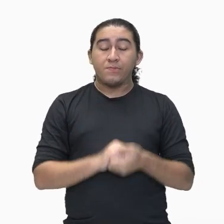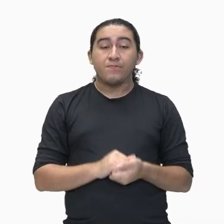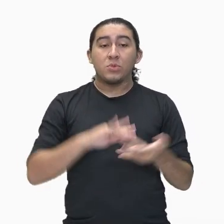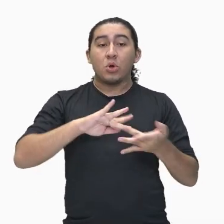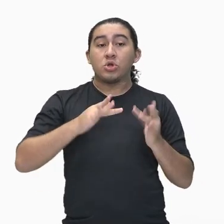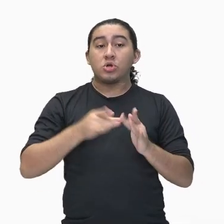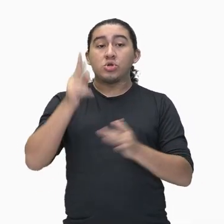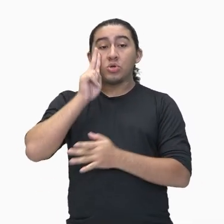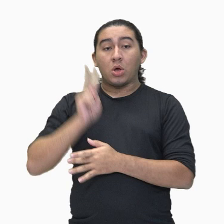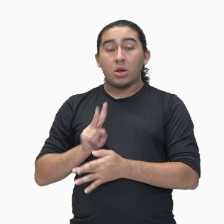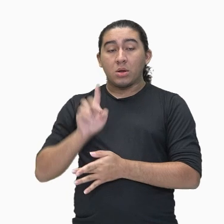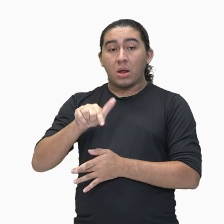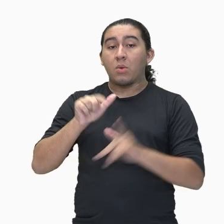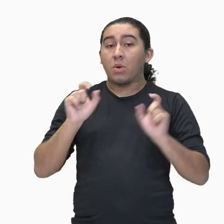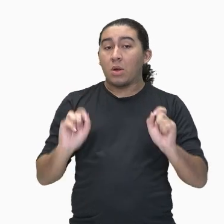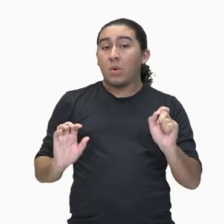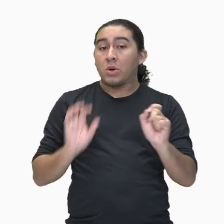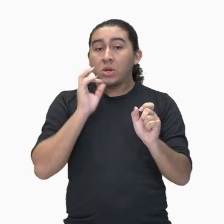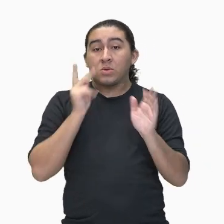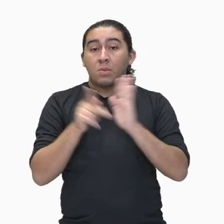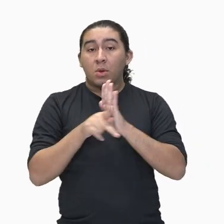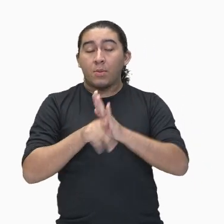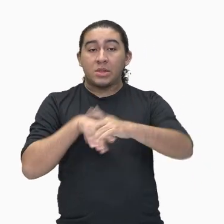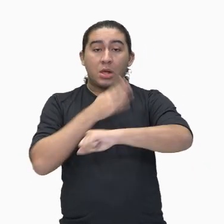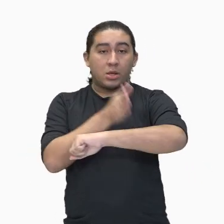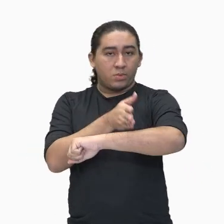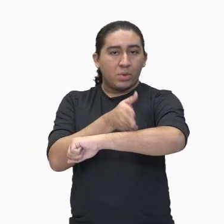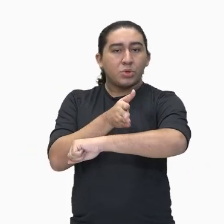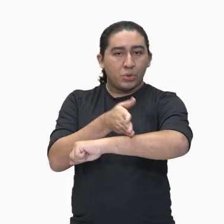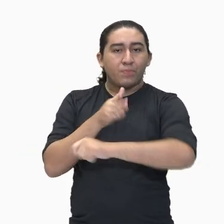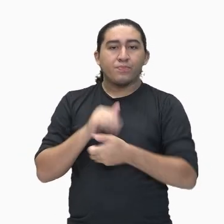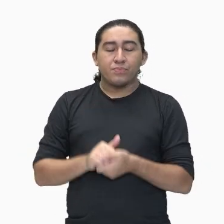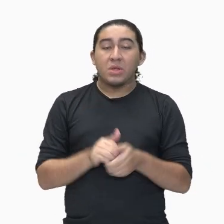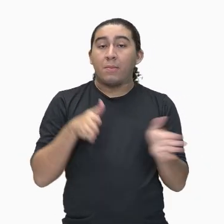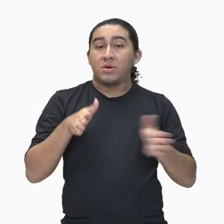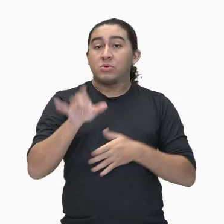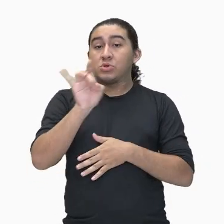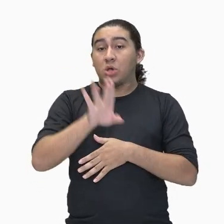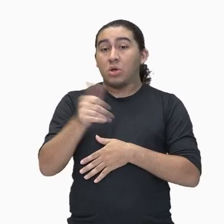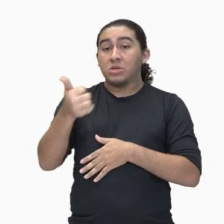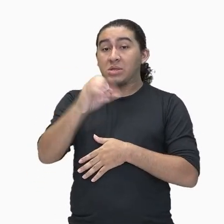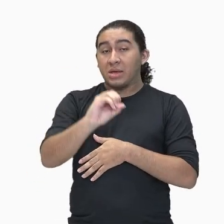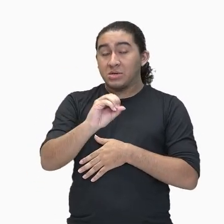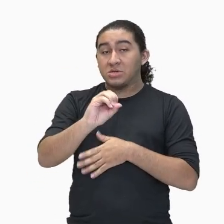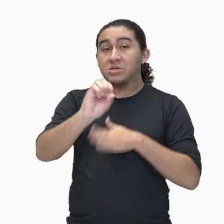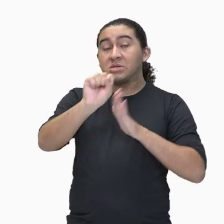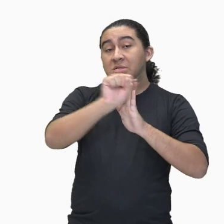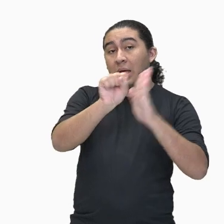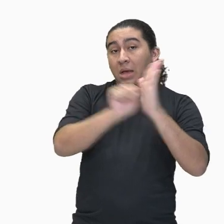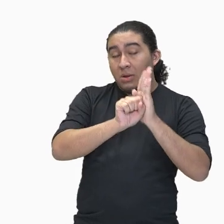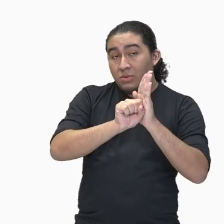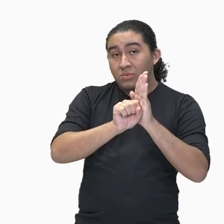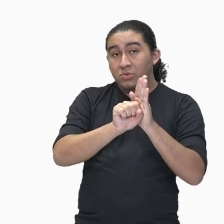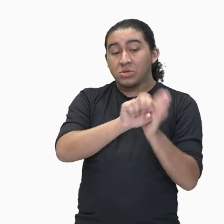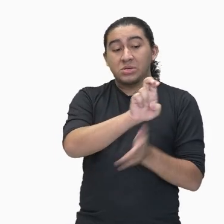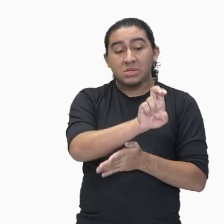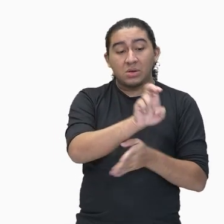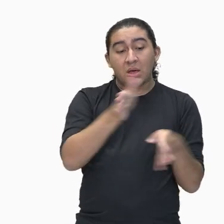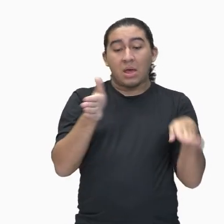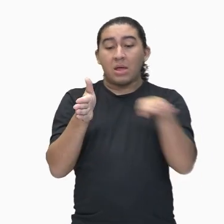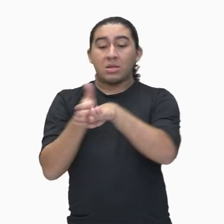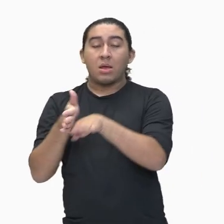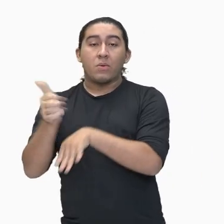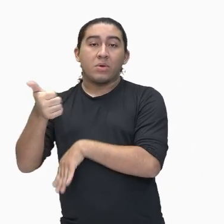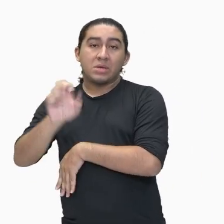histórico do classicismo acontece na Idade Média, período que durou 10 séculos, do século V ao